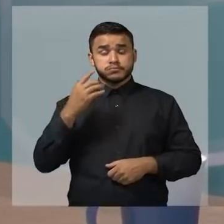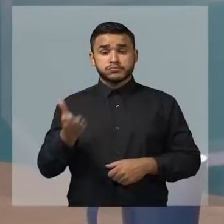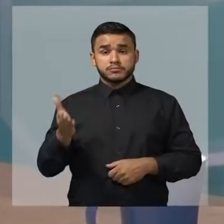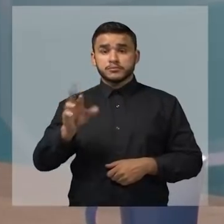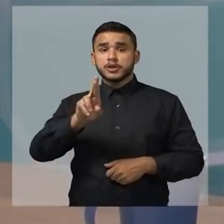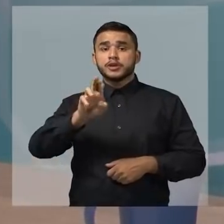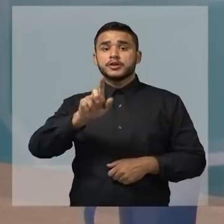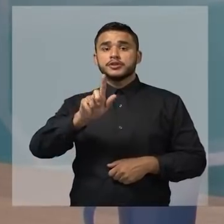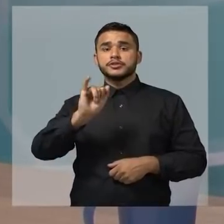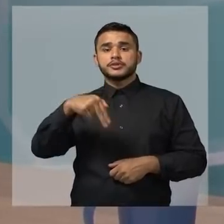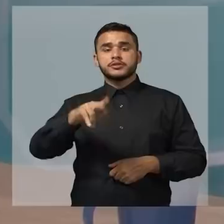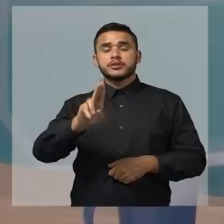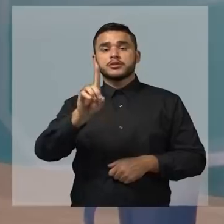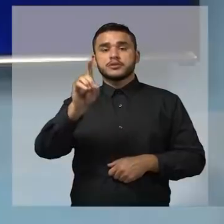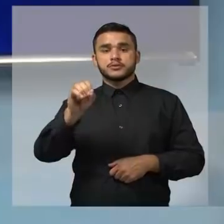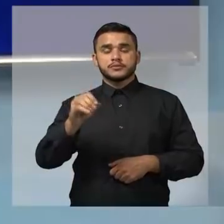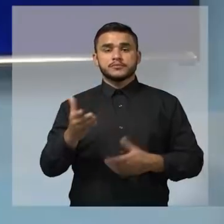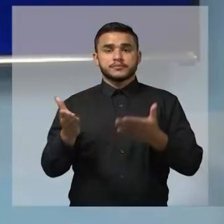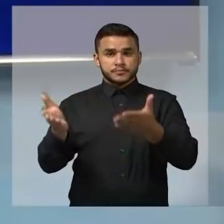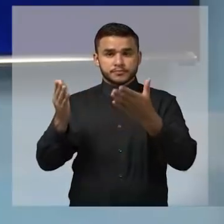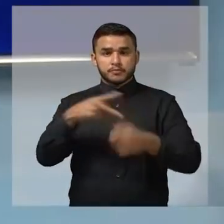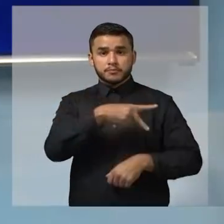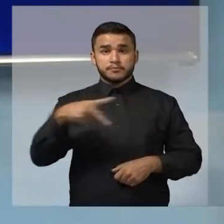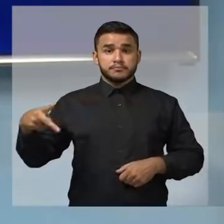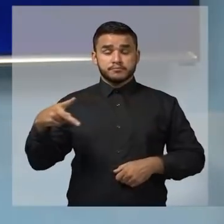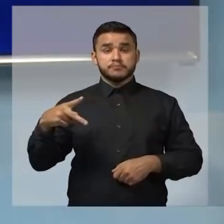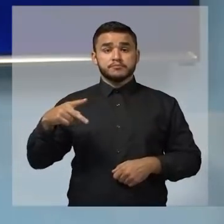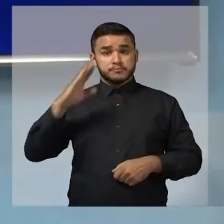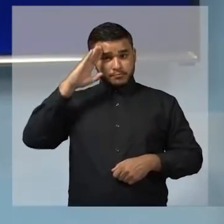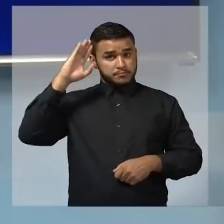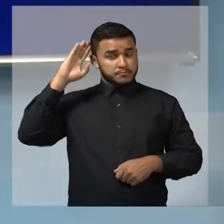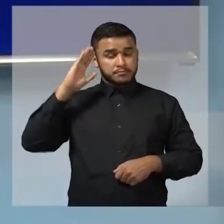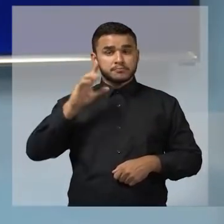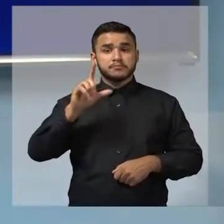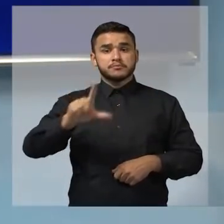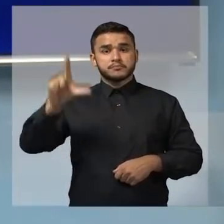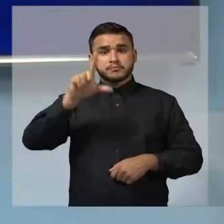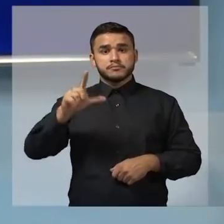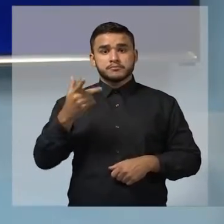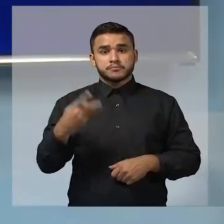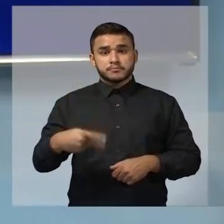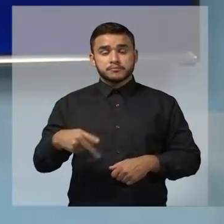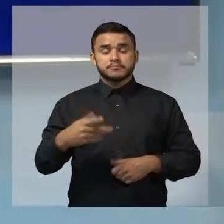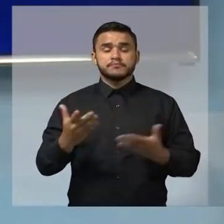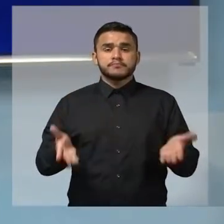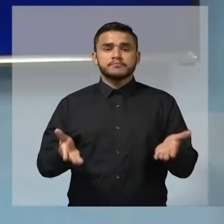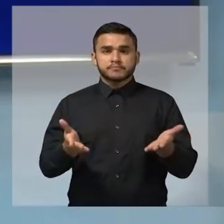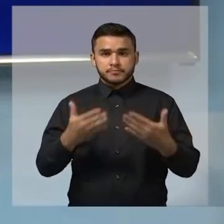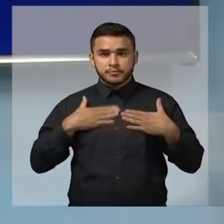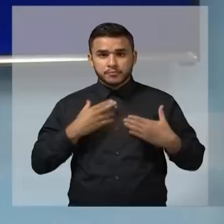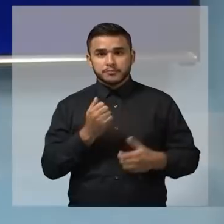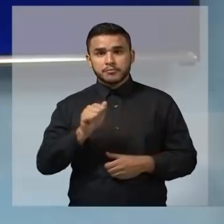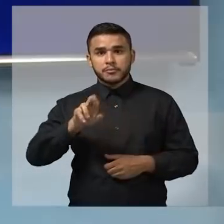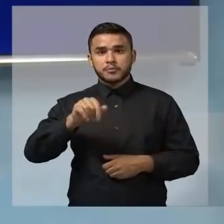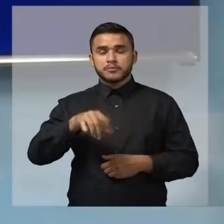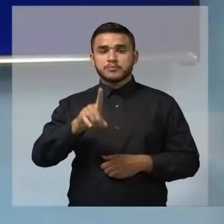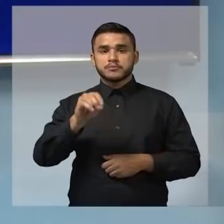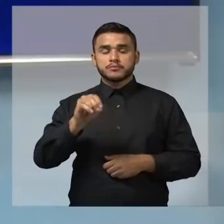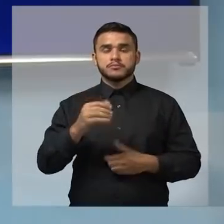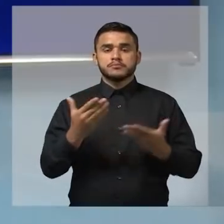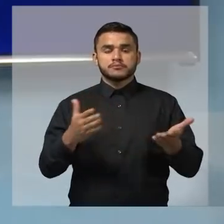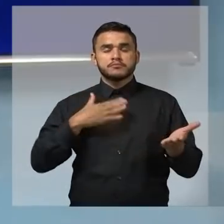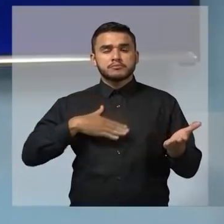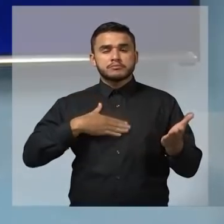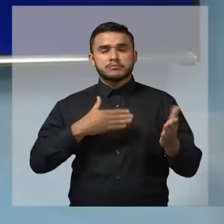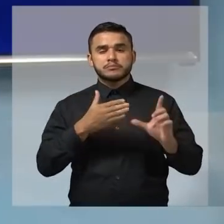da Academia Cearense de Literatura. Eu sou Arnaldo Santos. Peço a você, assinante, apenas um minuto para um rápido